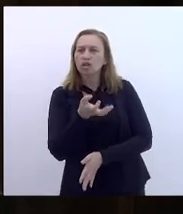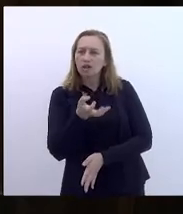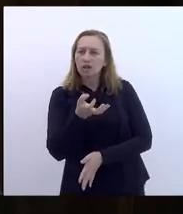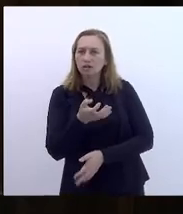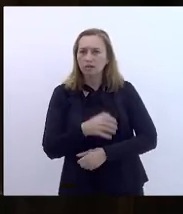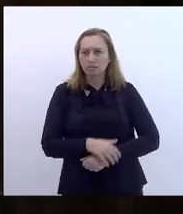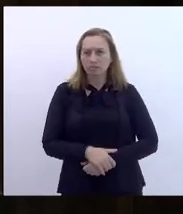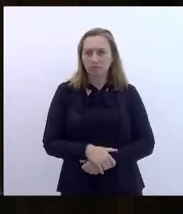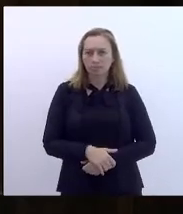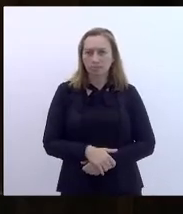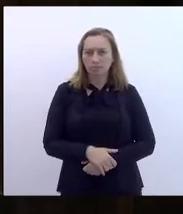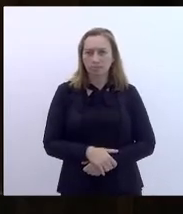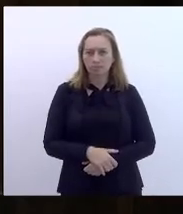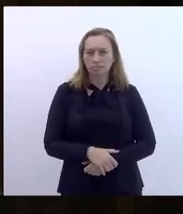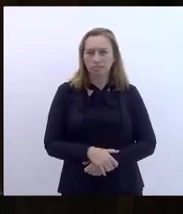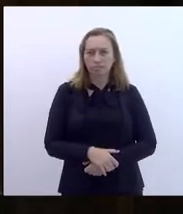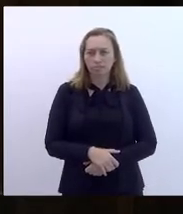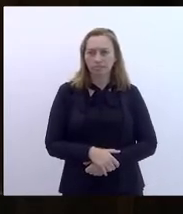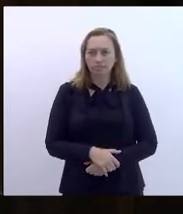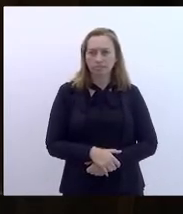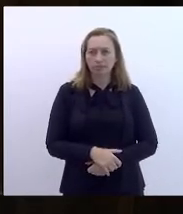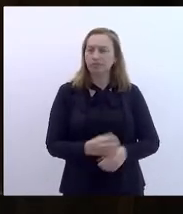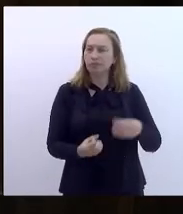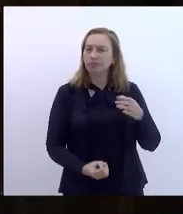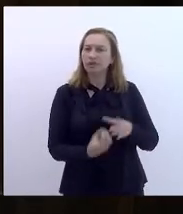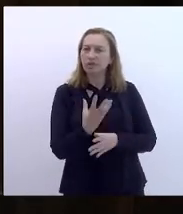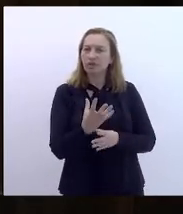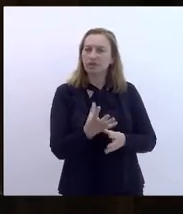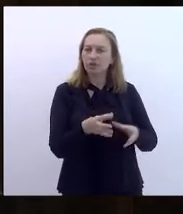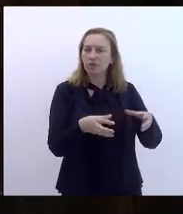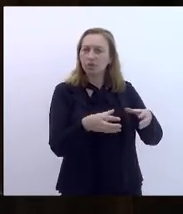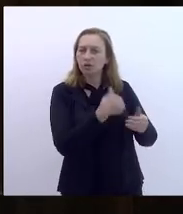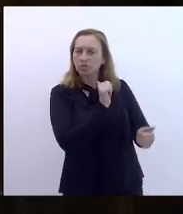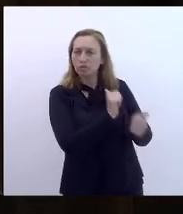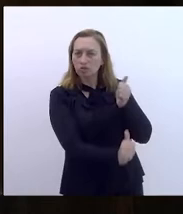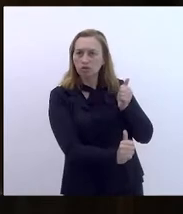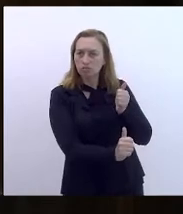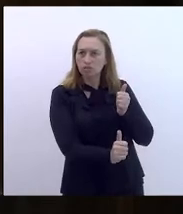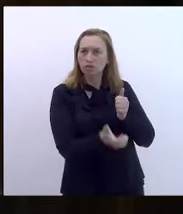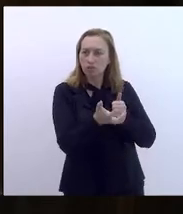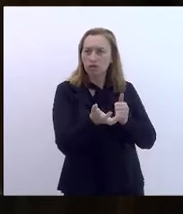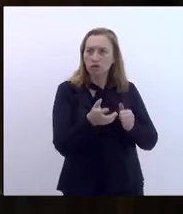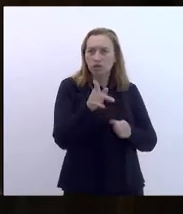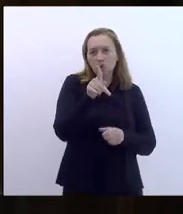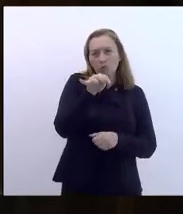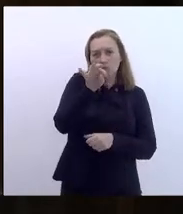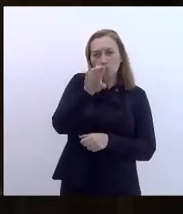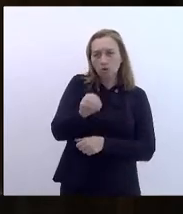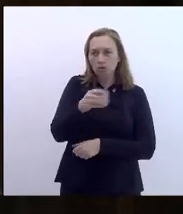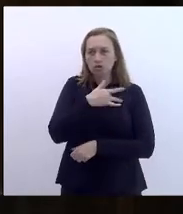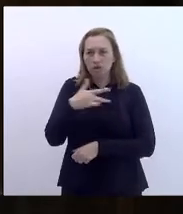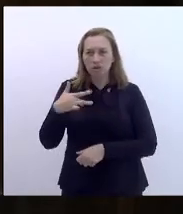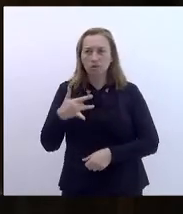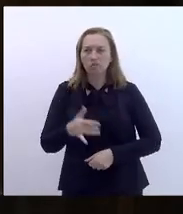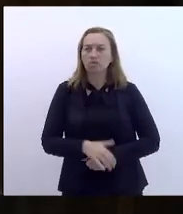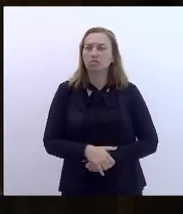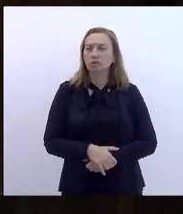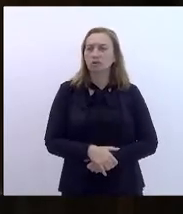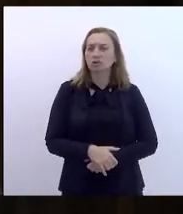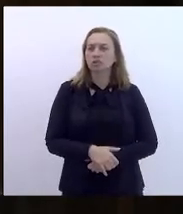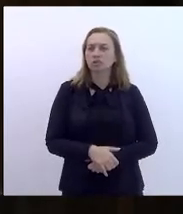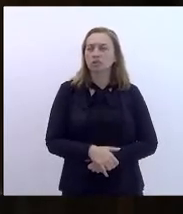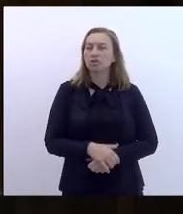gente queria e eles constroem uma quadra onde a gente queria um posto de saúde e